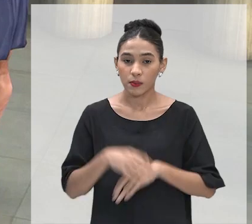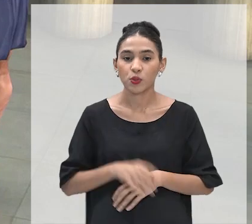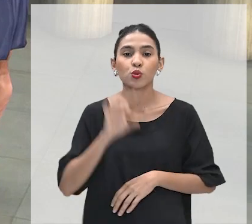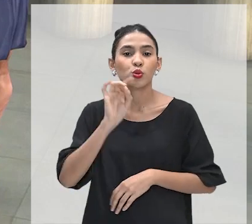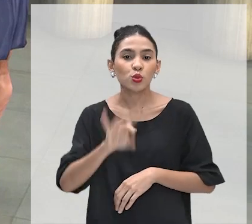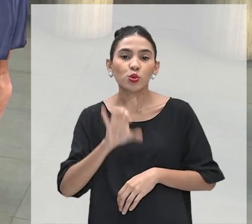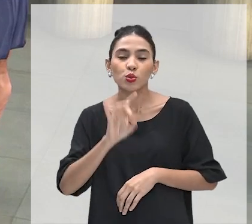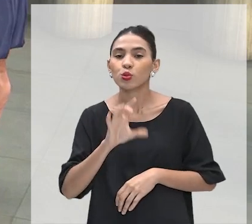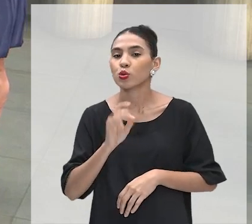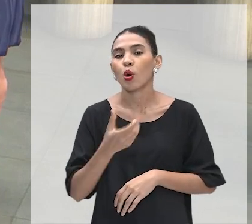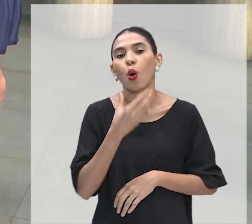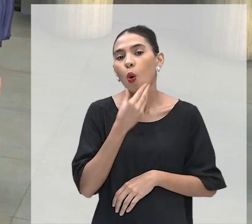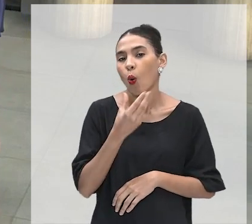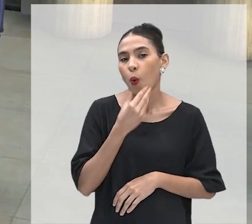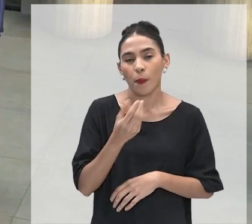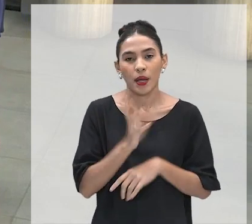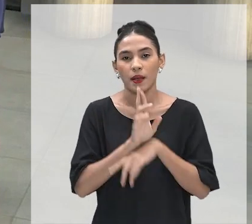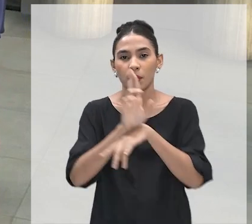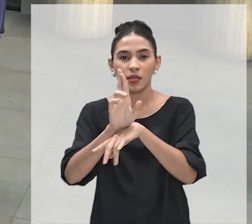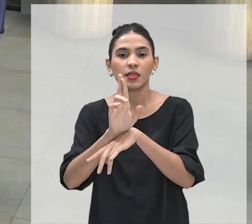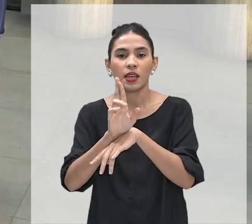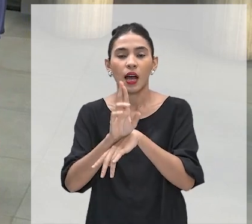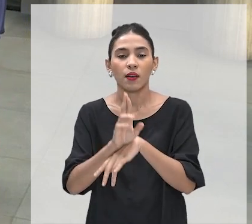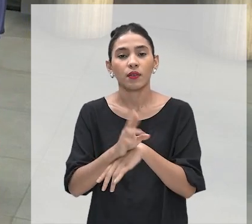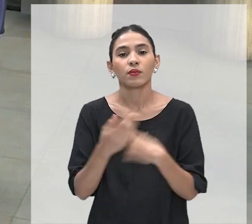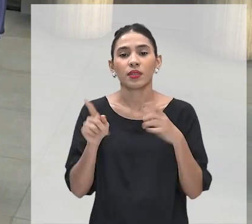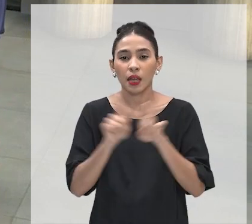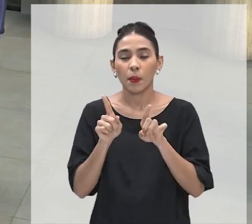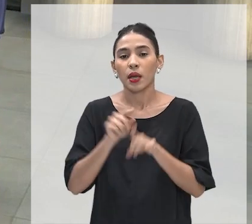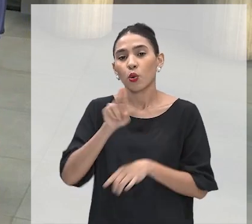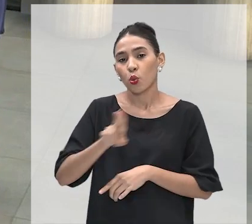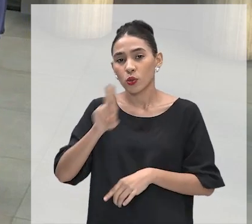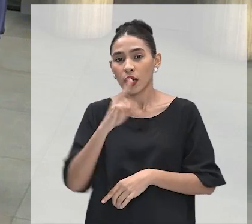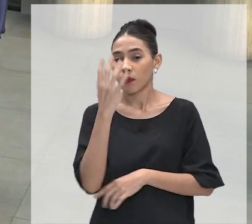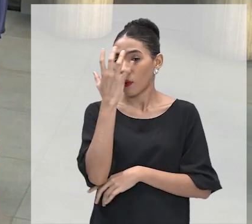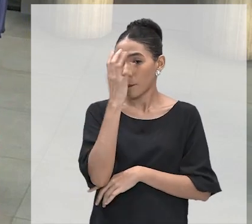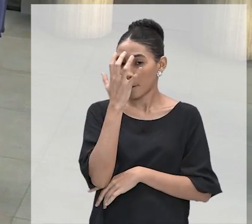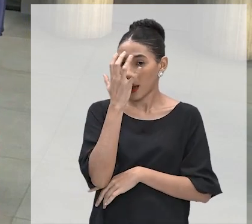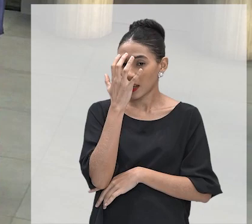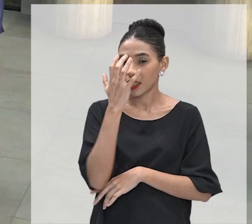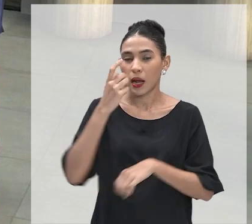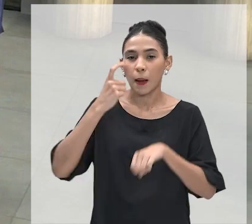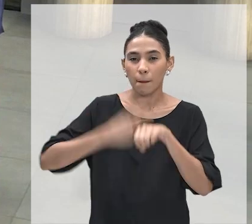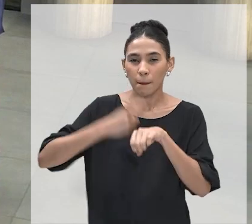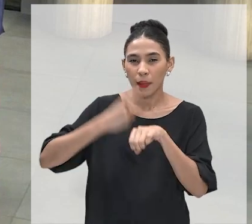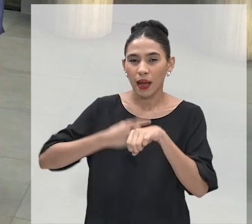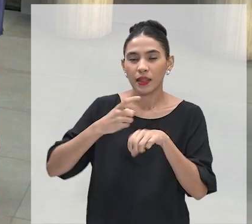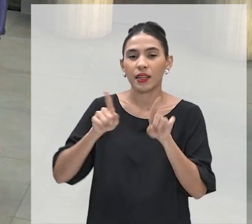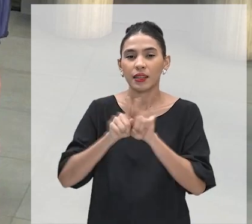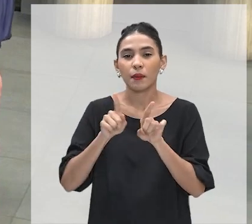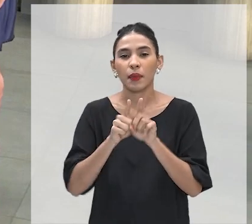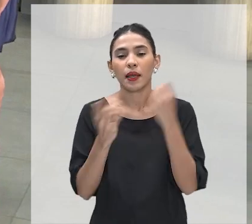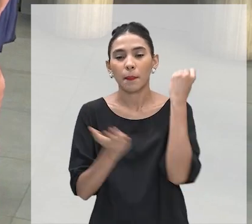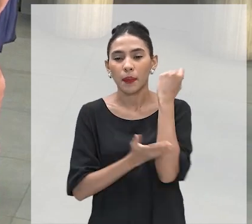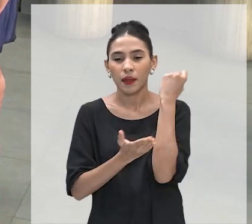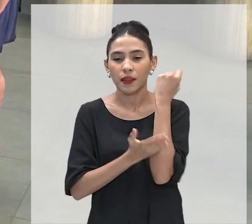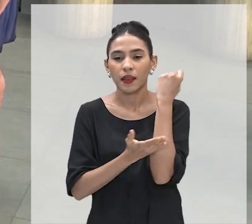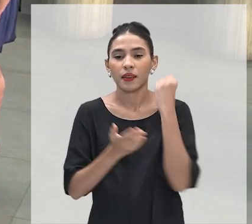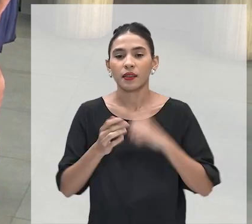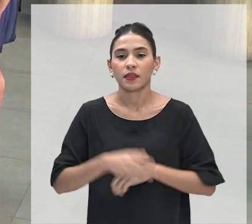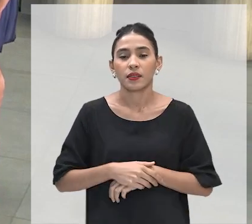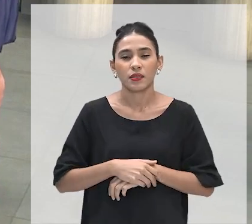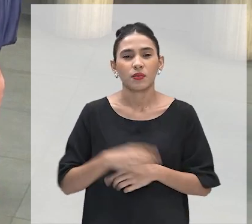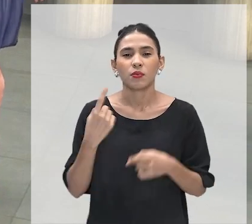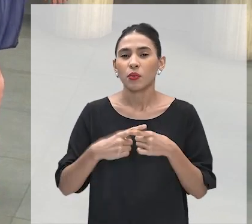somente homens que representavam, eles usavam máscara que era feita de pedra e madeira. E aí para que essa máscara? Justamente